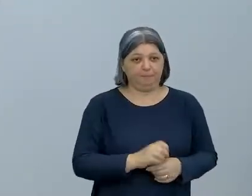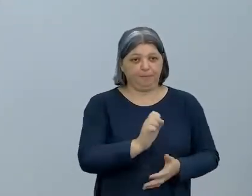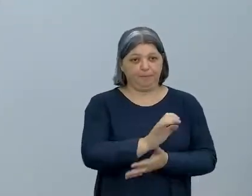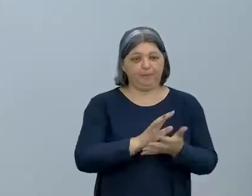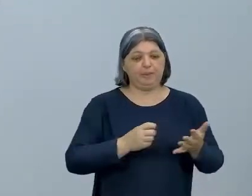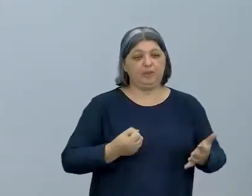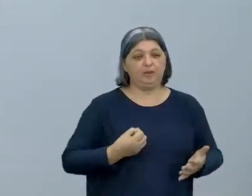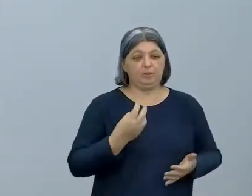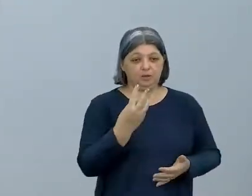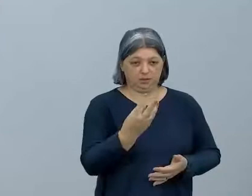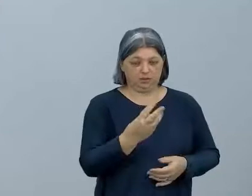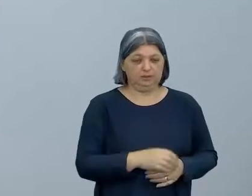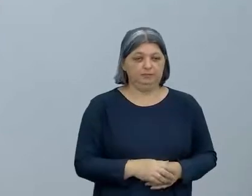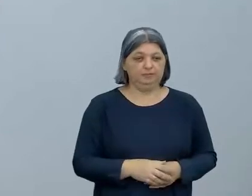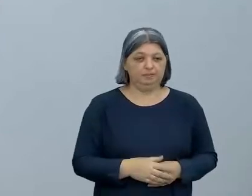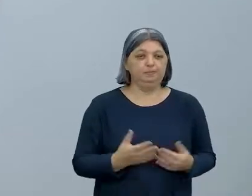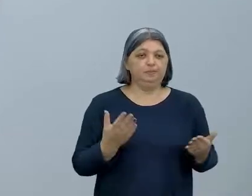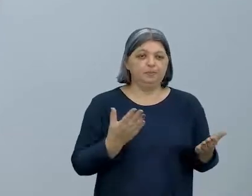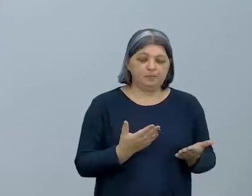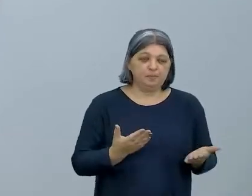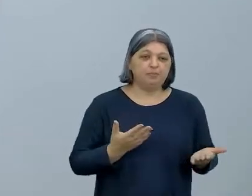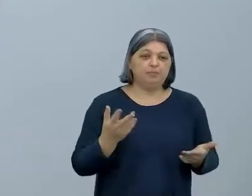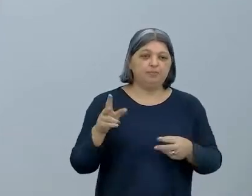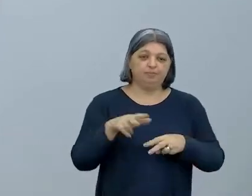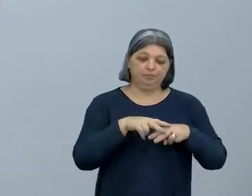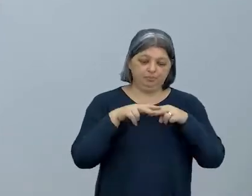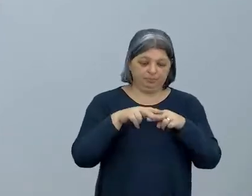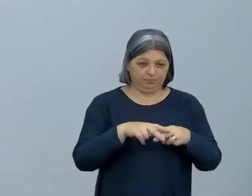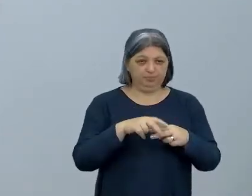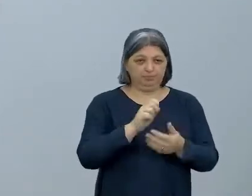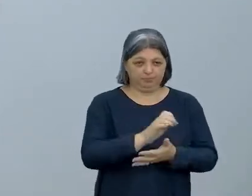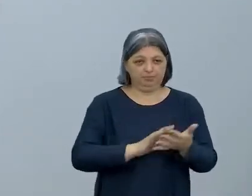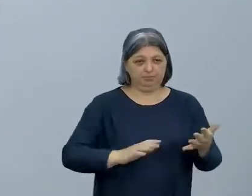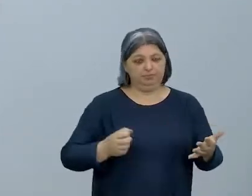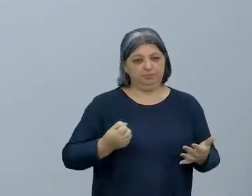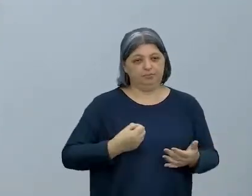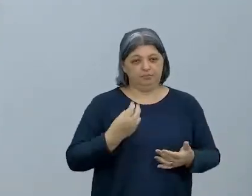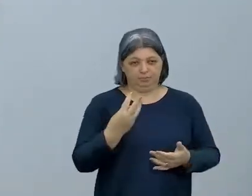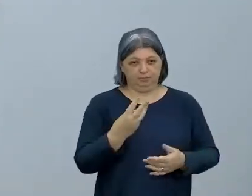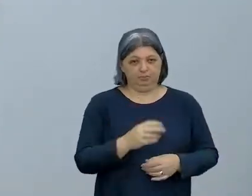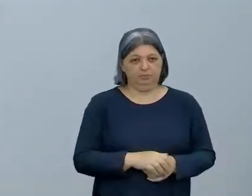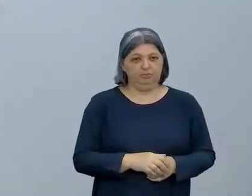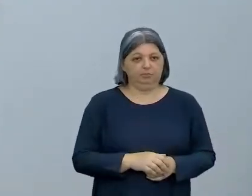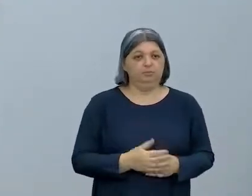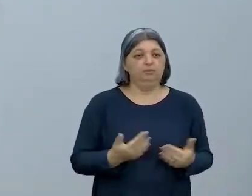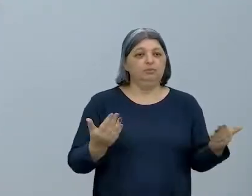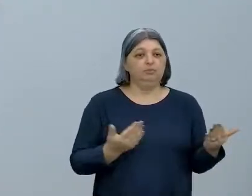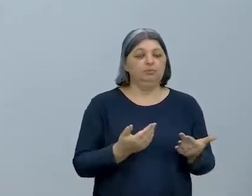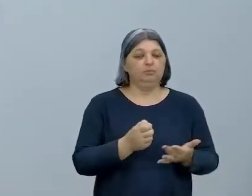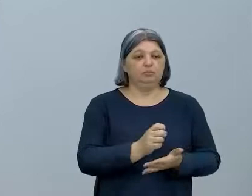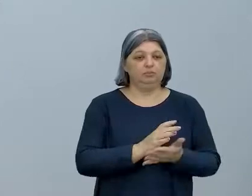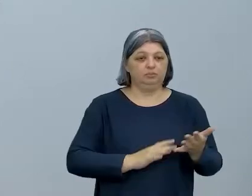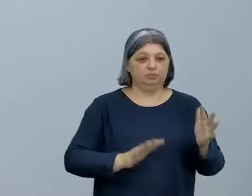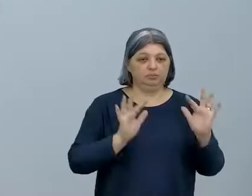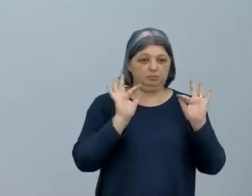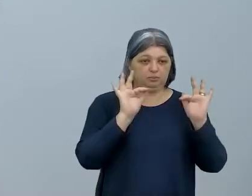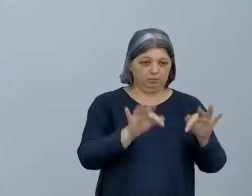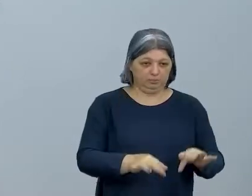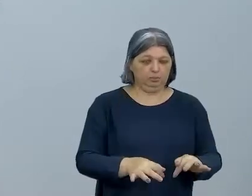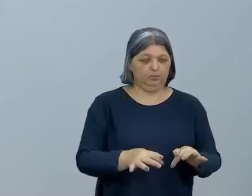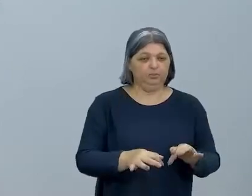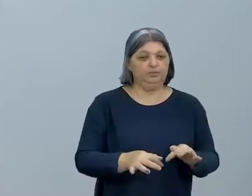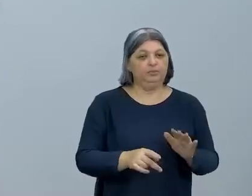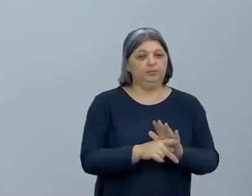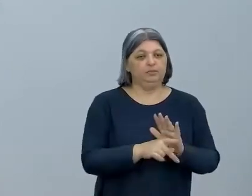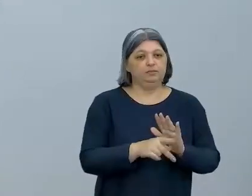3. E eu vou retomar essa atividade 3 porque ela foi muito bacana. Então, na atividade de hoje, a sistematização da atividade